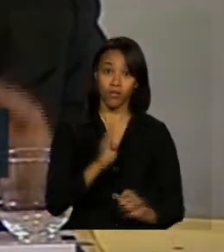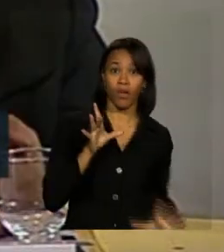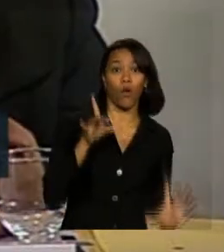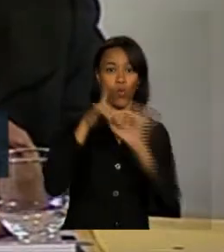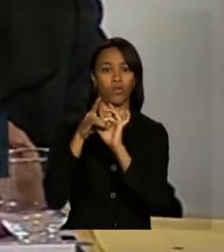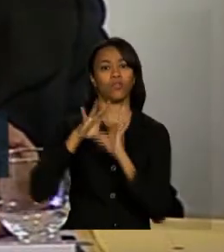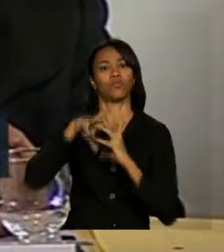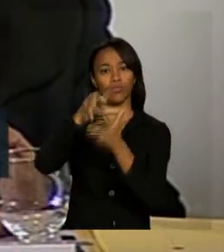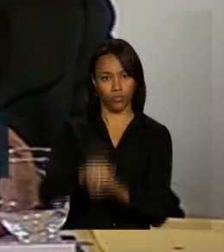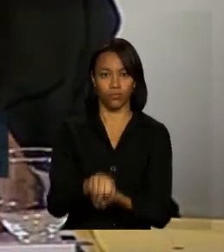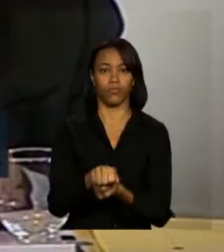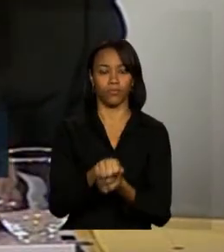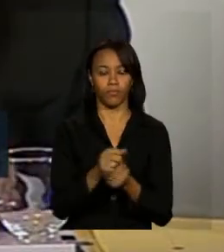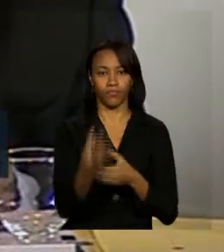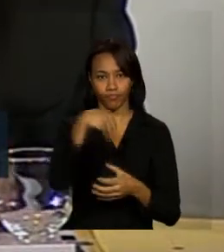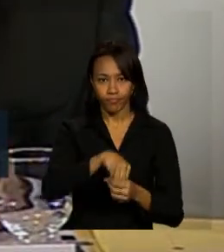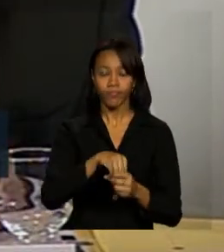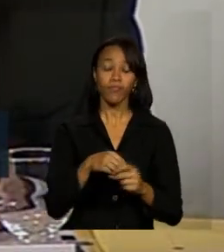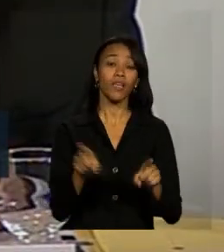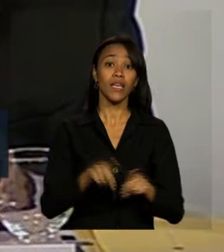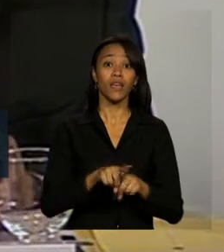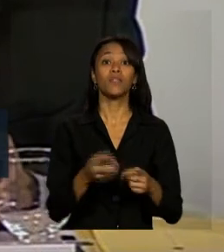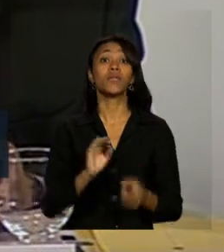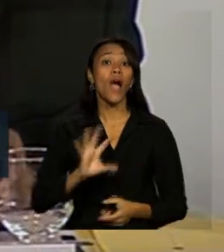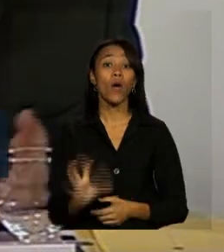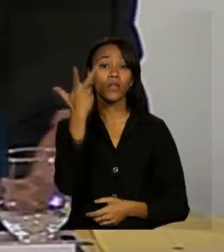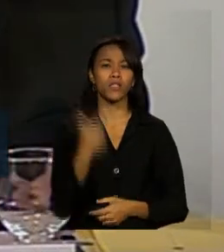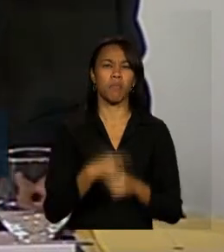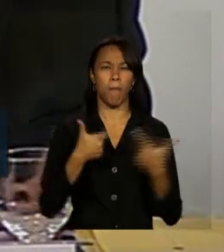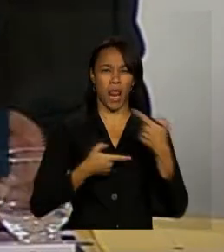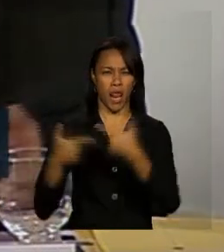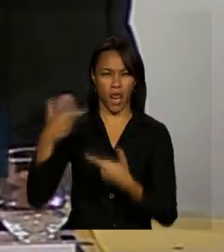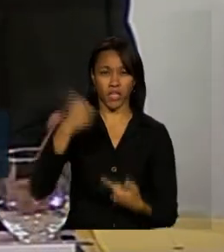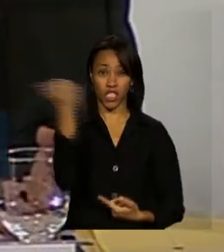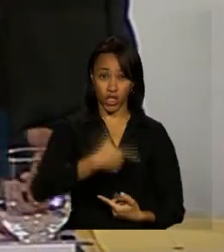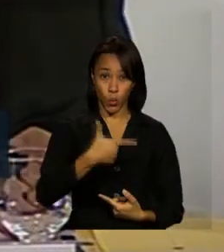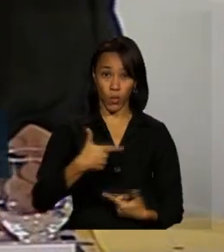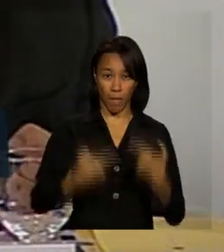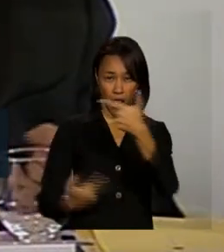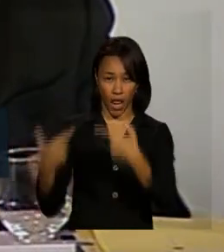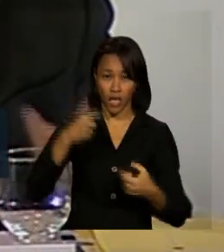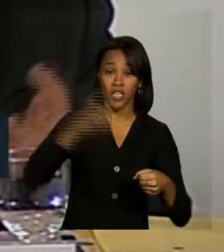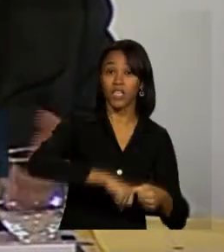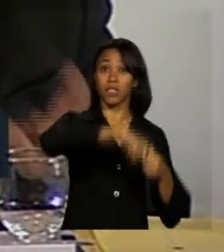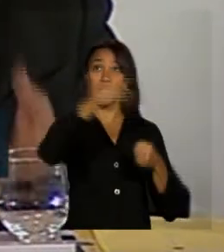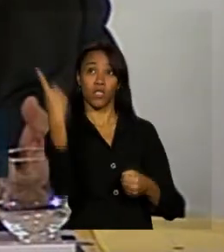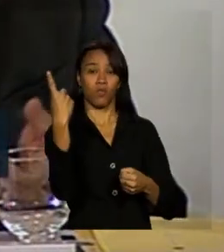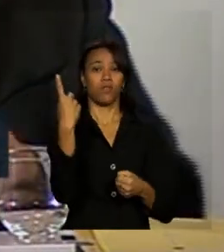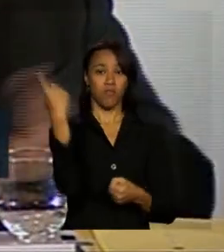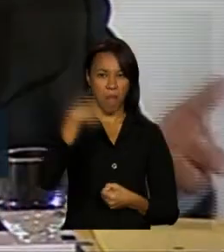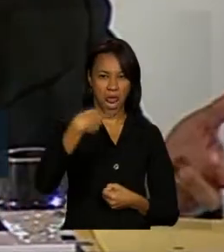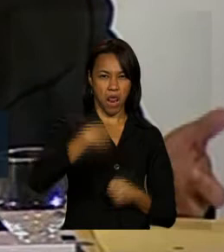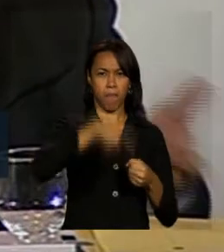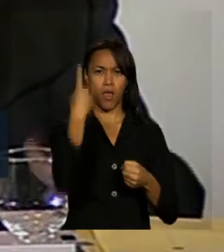mundo está nele. E esse grande fenômeno, depois da Segunda Guerra Mundial, da descolonização, os povos africanos